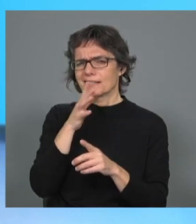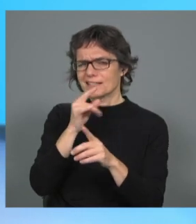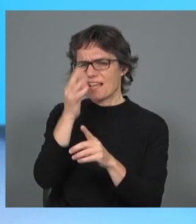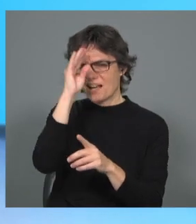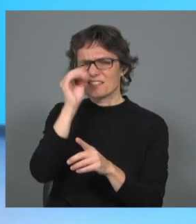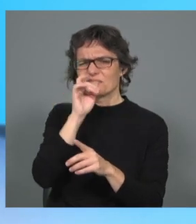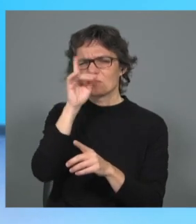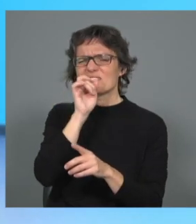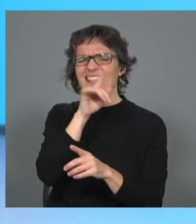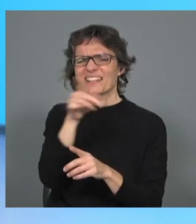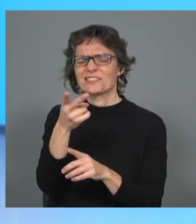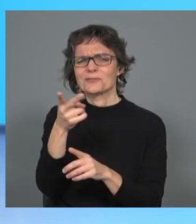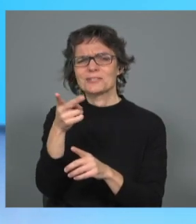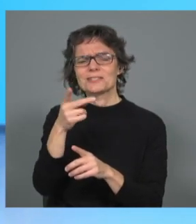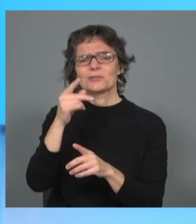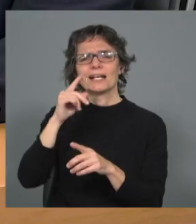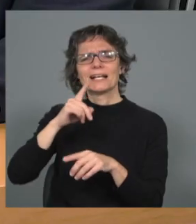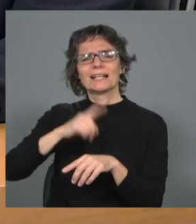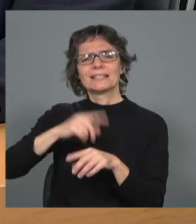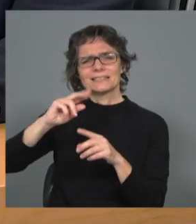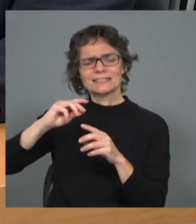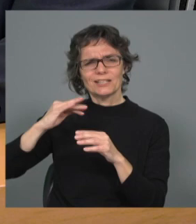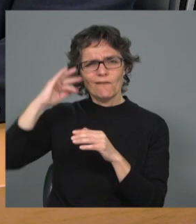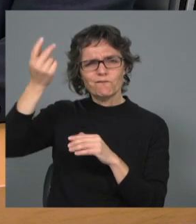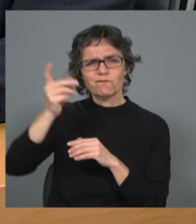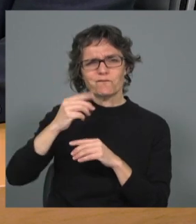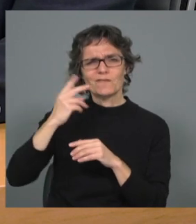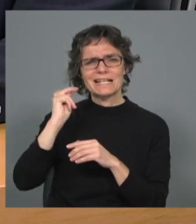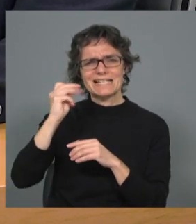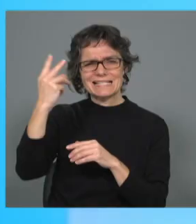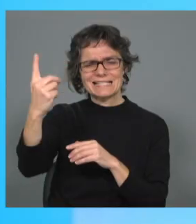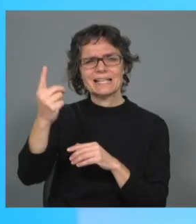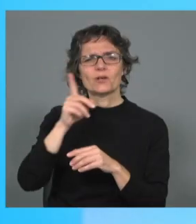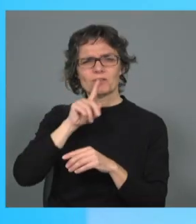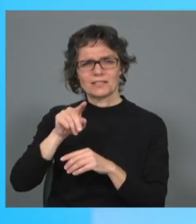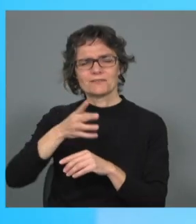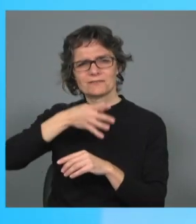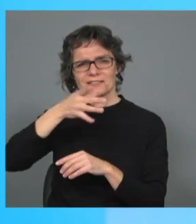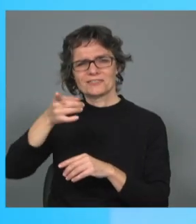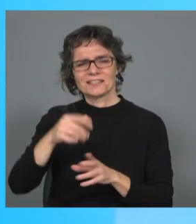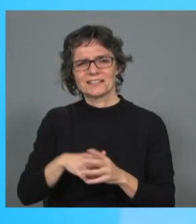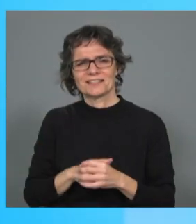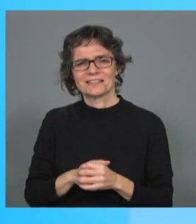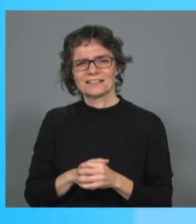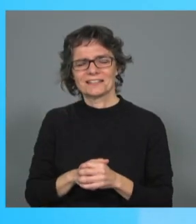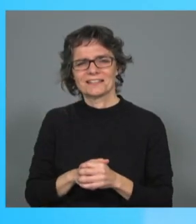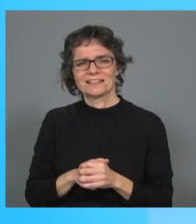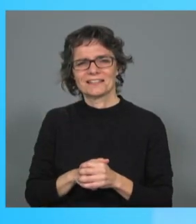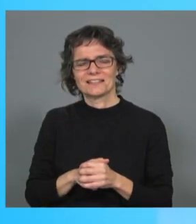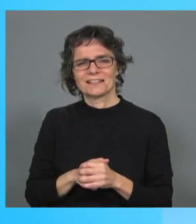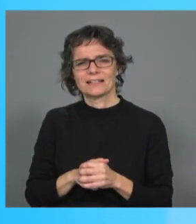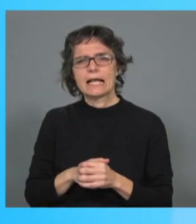dela. Portanto, 6 anos é uma fração de segundo. Mas o que é que acha que faz